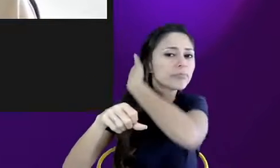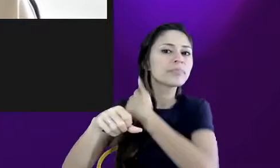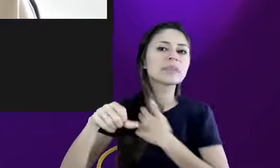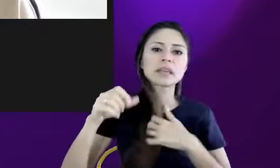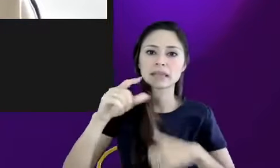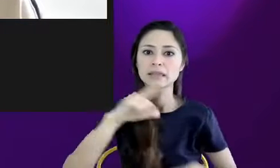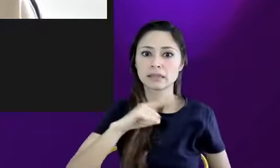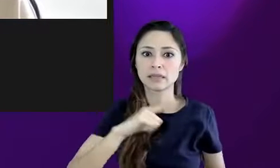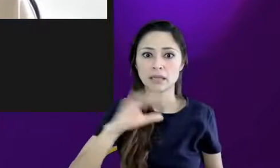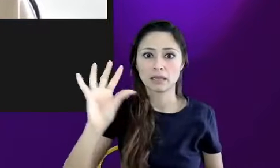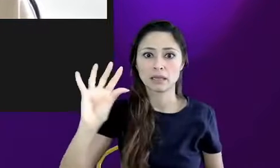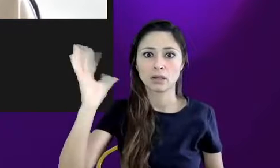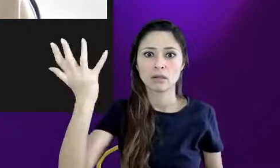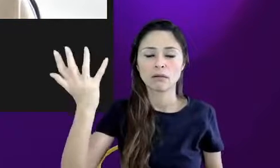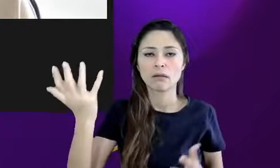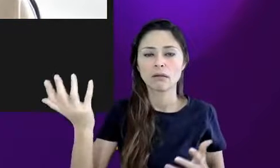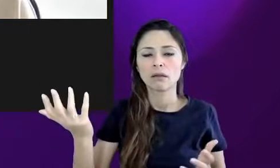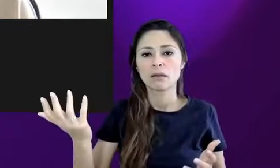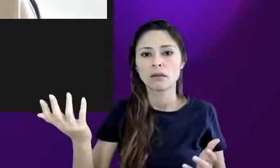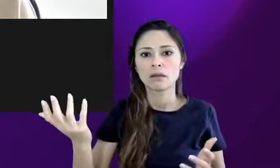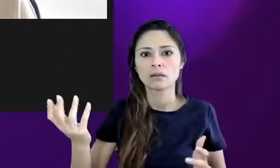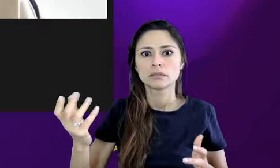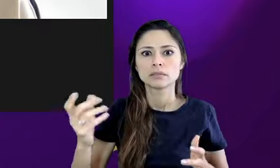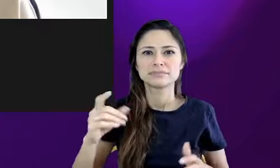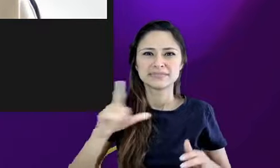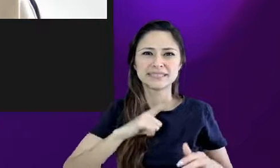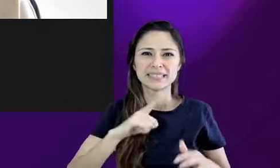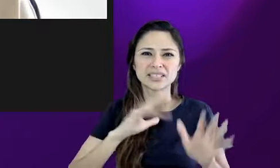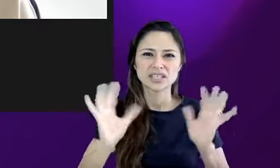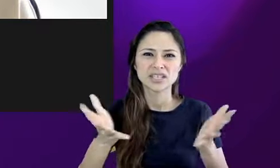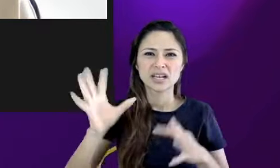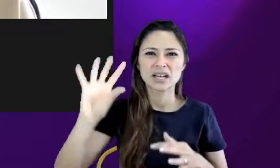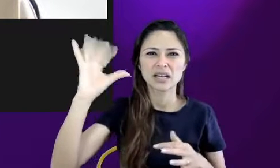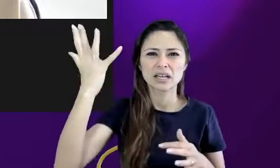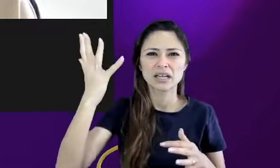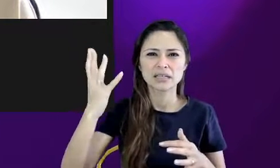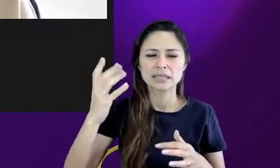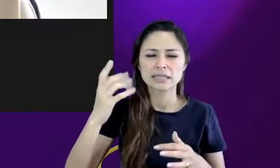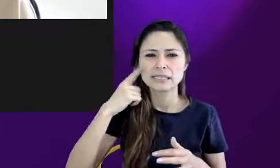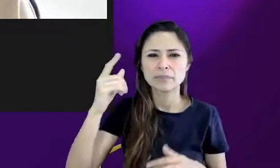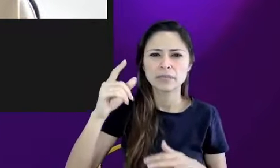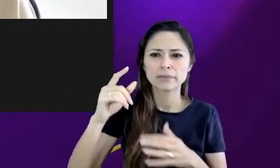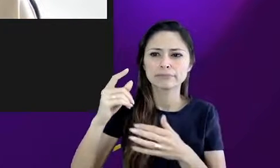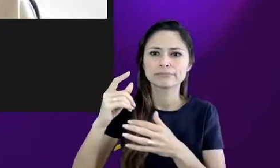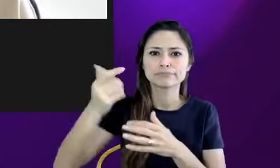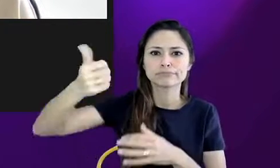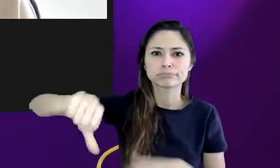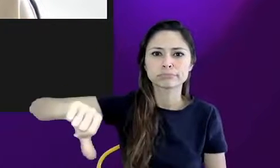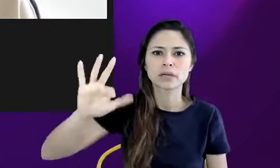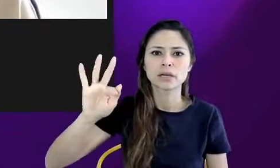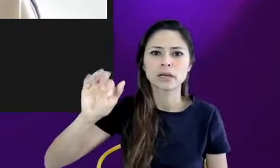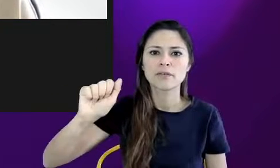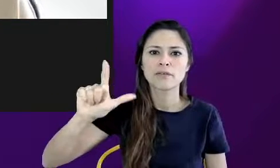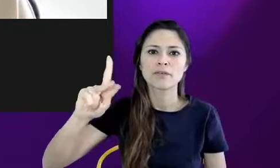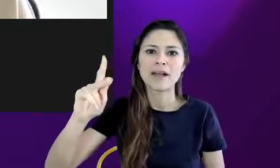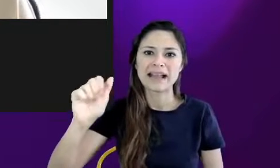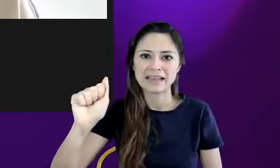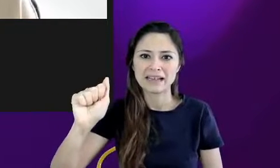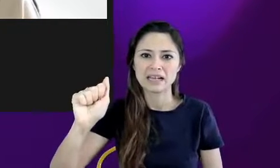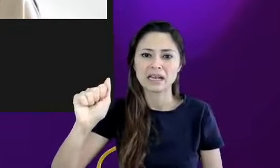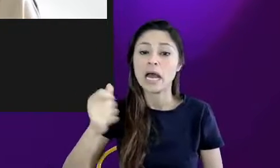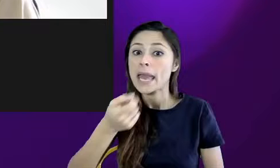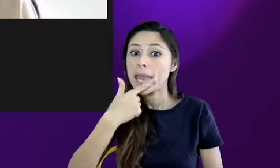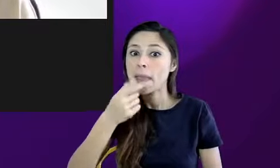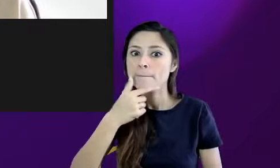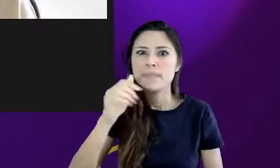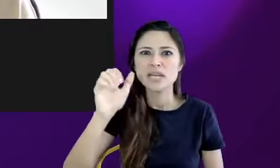situação em particular que já está mais estabelecida, que é na falha secundária aos medicamentos anti-TNF. Né? Se você